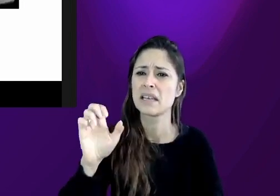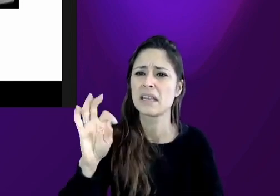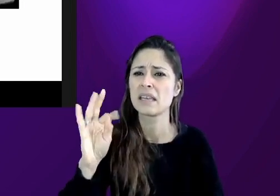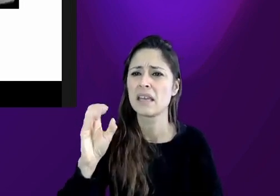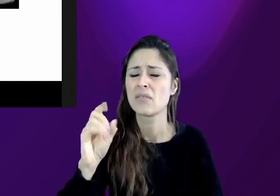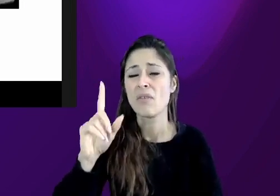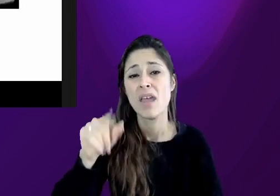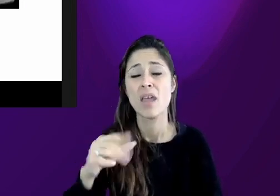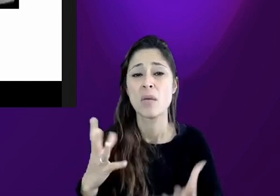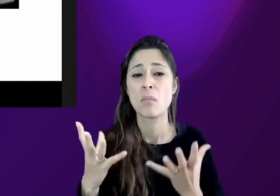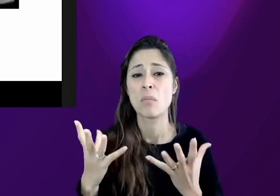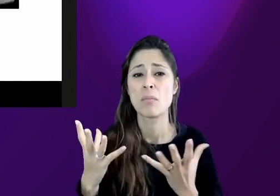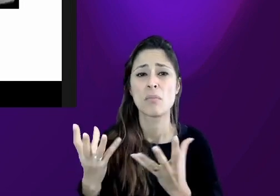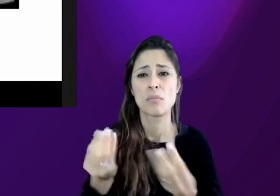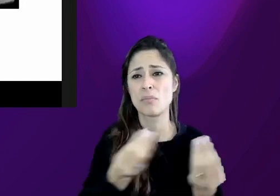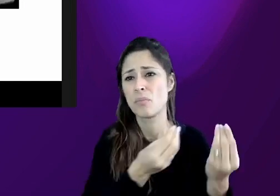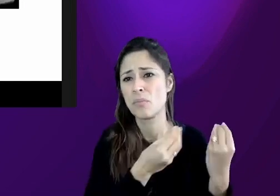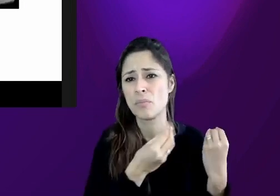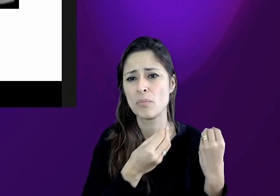grande